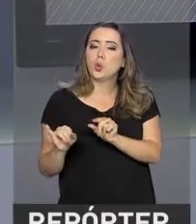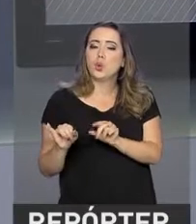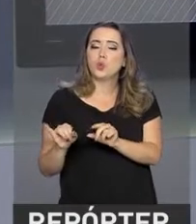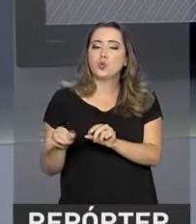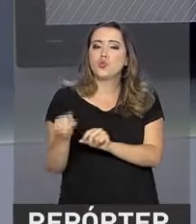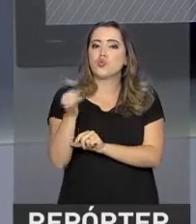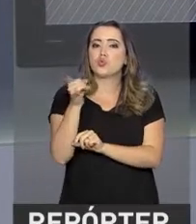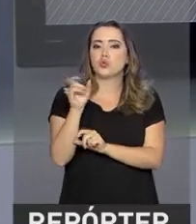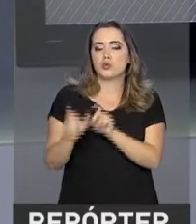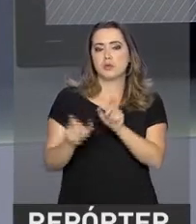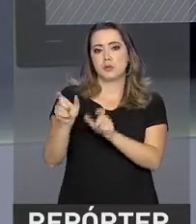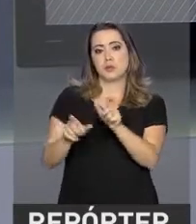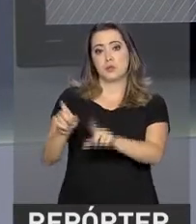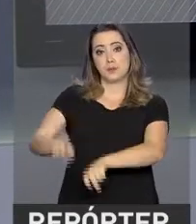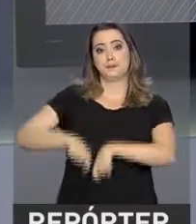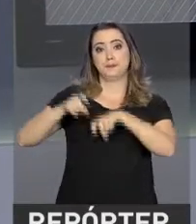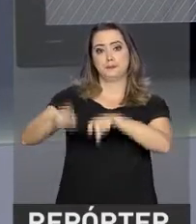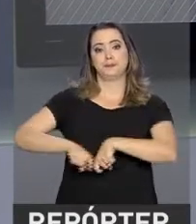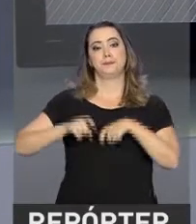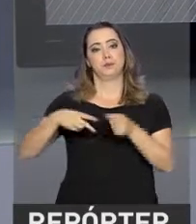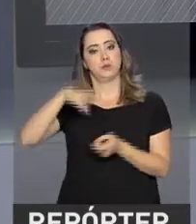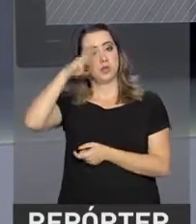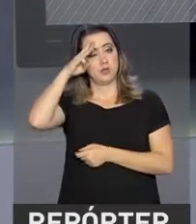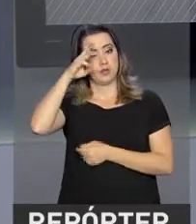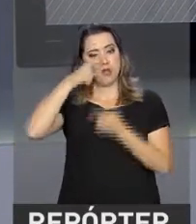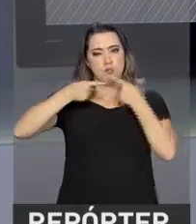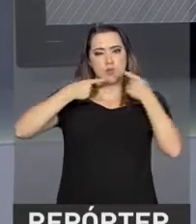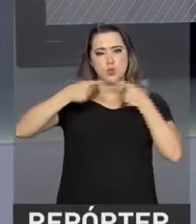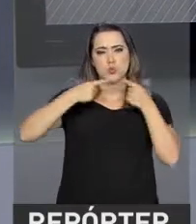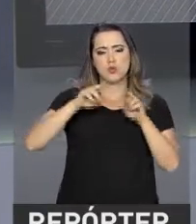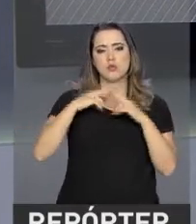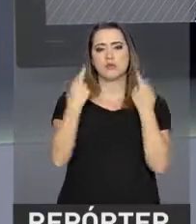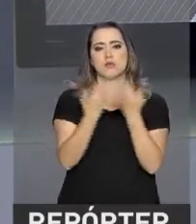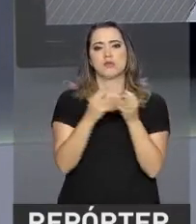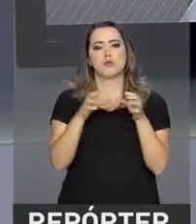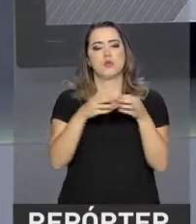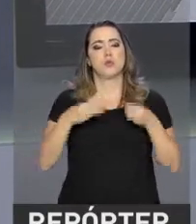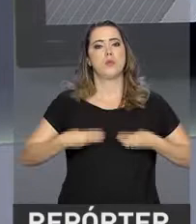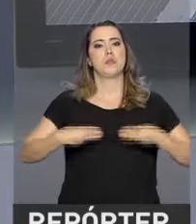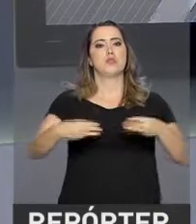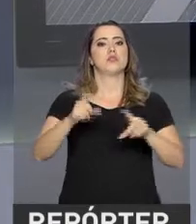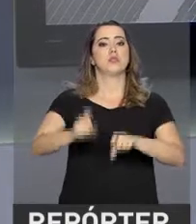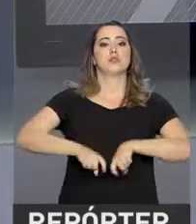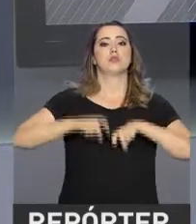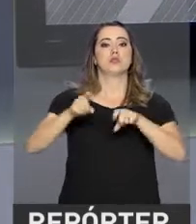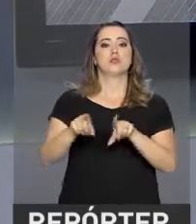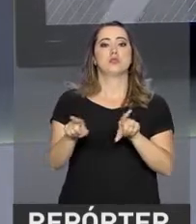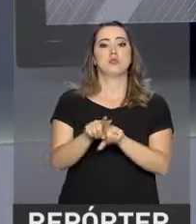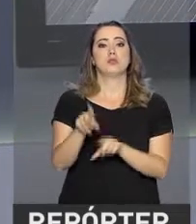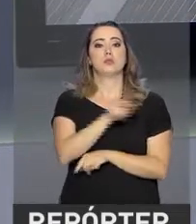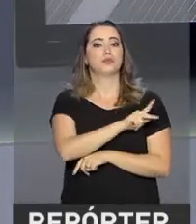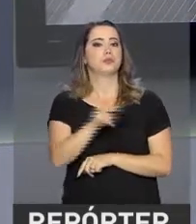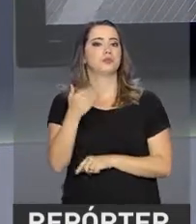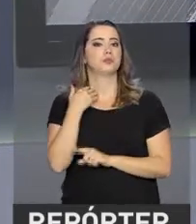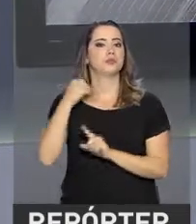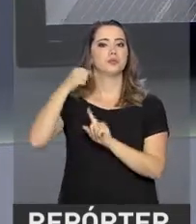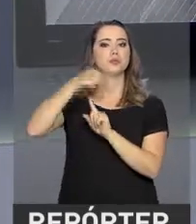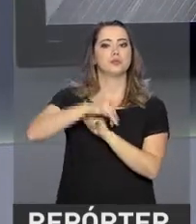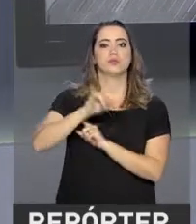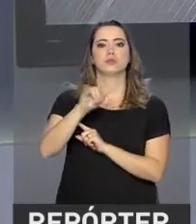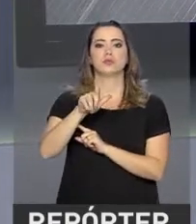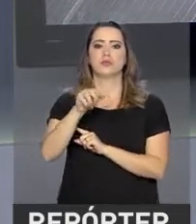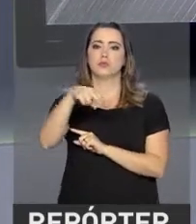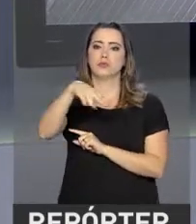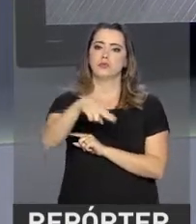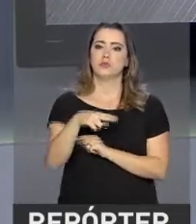os produtores rurais. Nesta terça-feira, o assunto foi discutido em reunião entre o ministro da Agricultura, Blairo Maggi, e o presidente do Banco